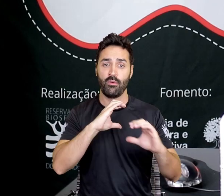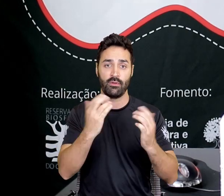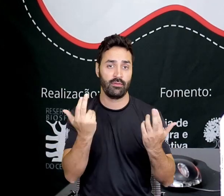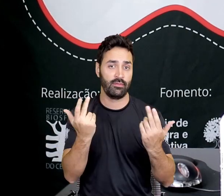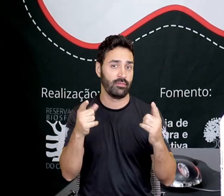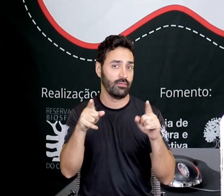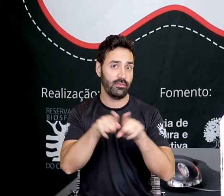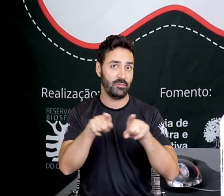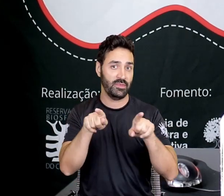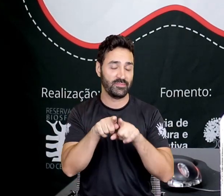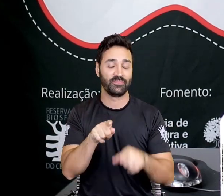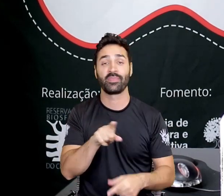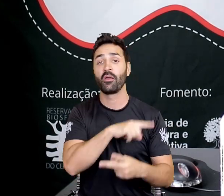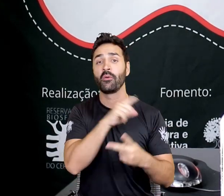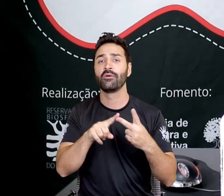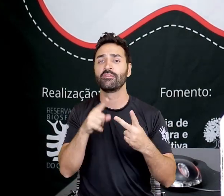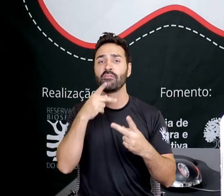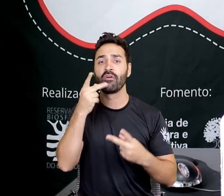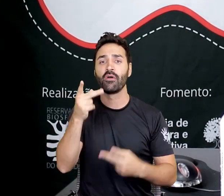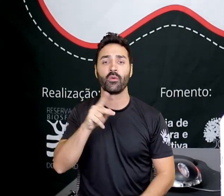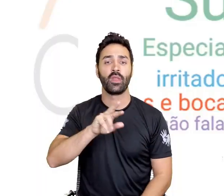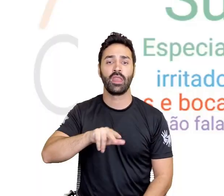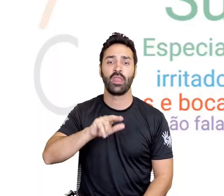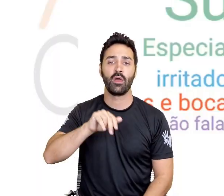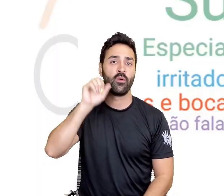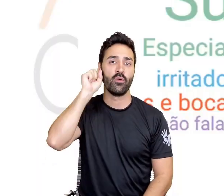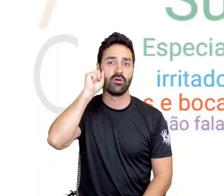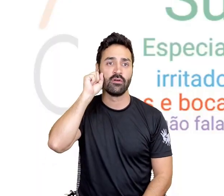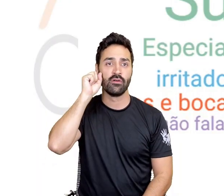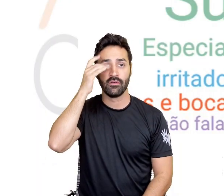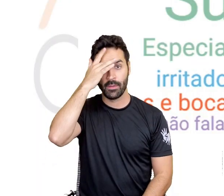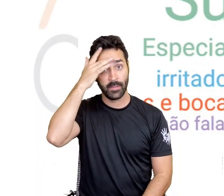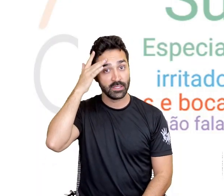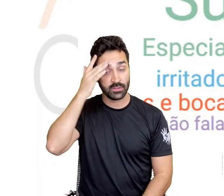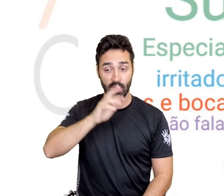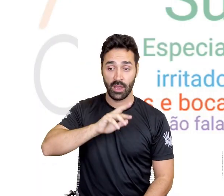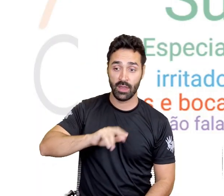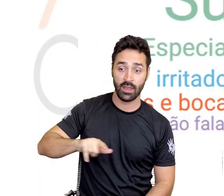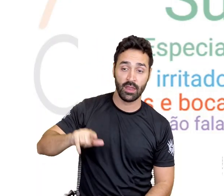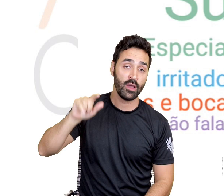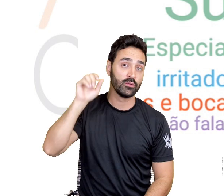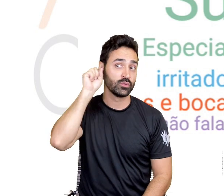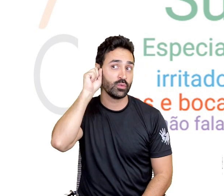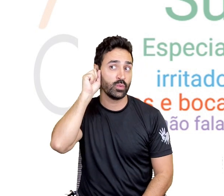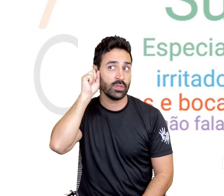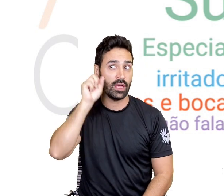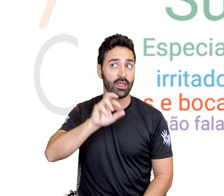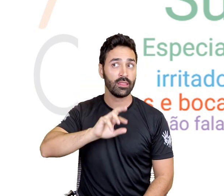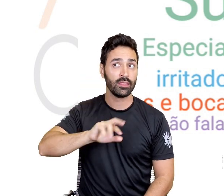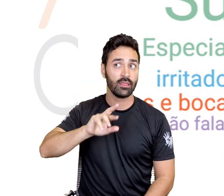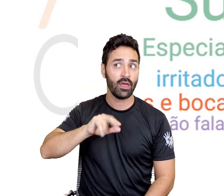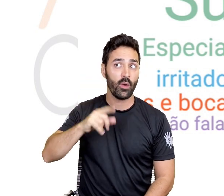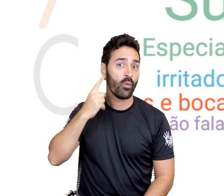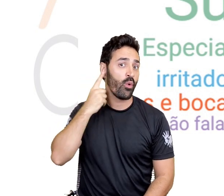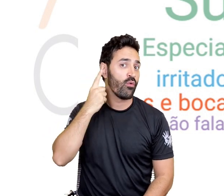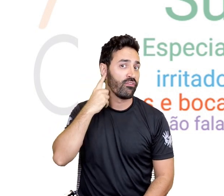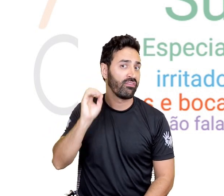Outra coisa que me falaram, não ouve. A pessoa que não escuta, a pessoa que não ouve. Ou seja, uma pessoa